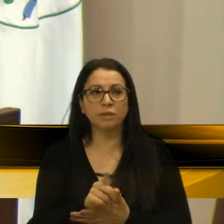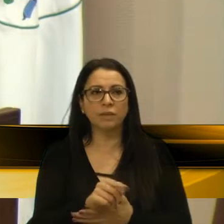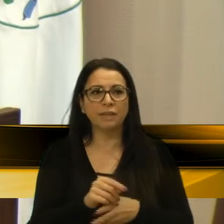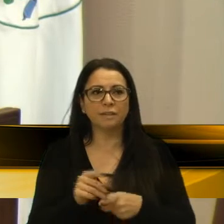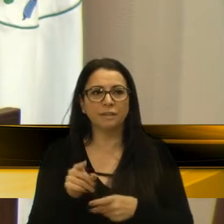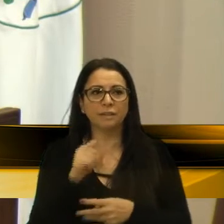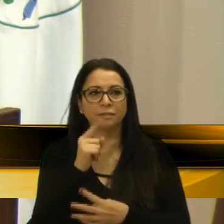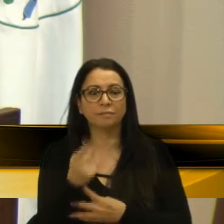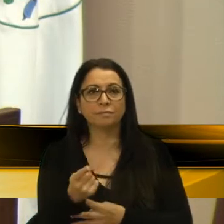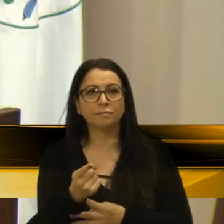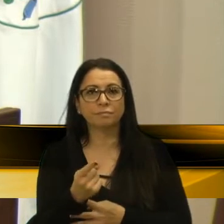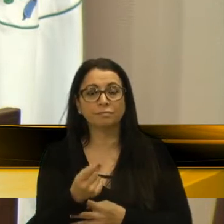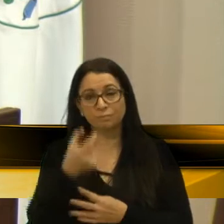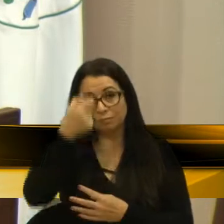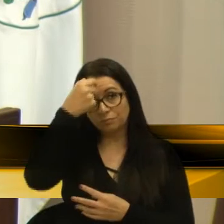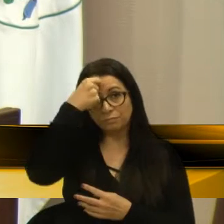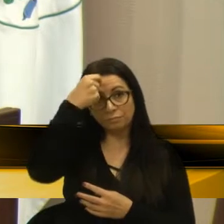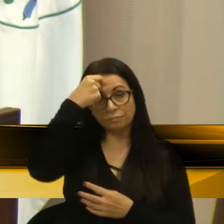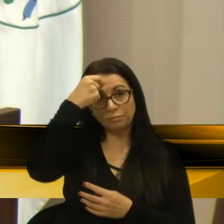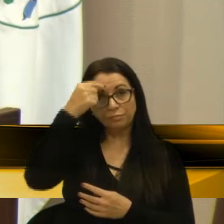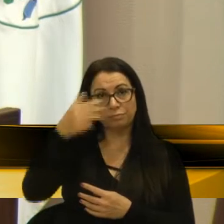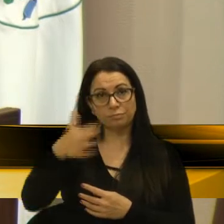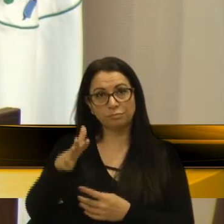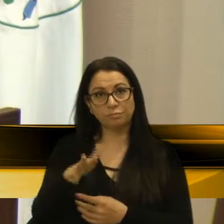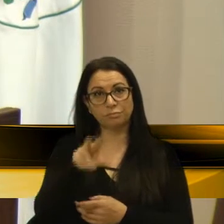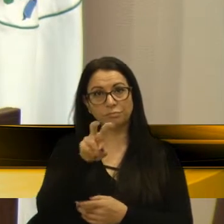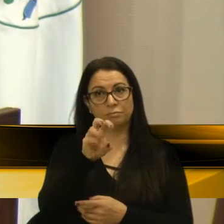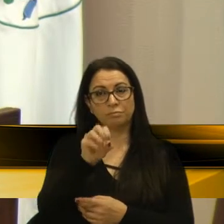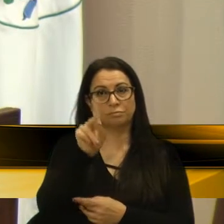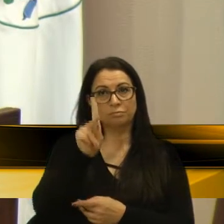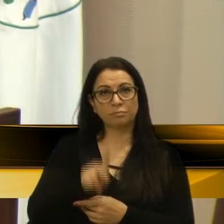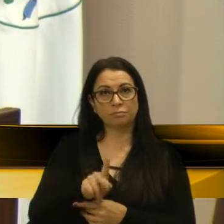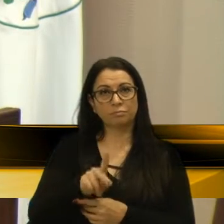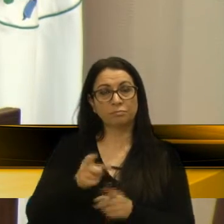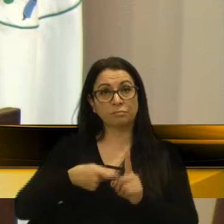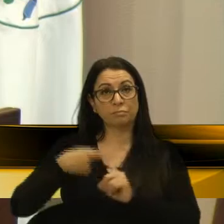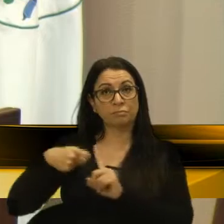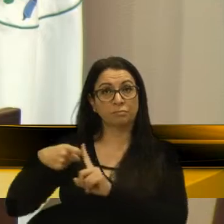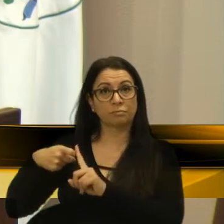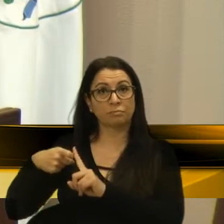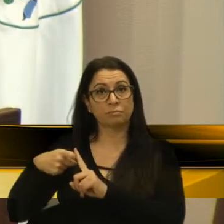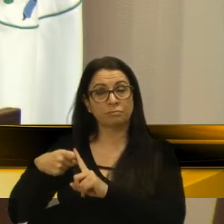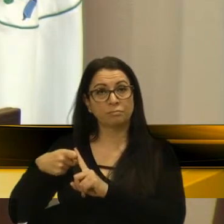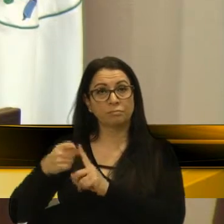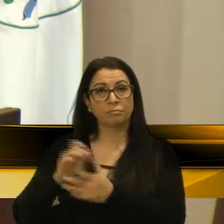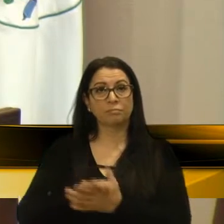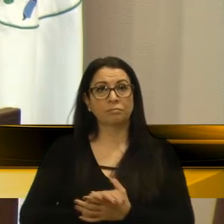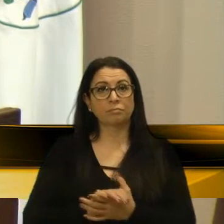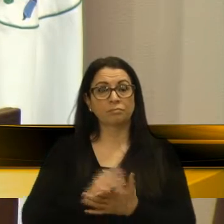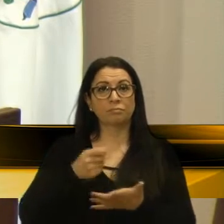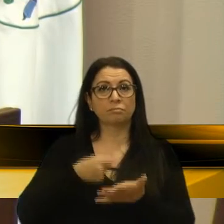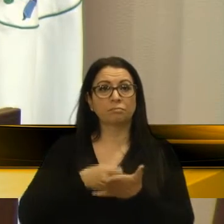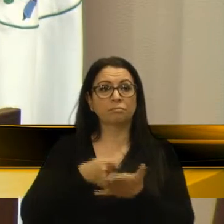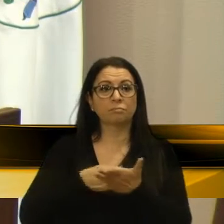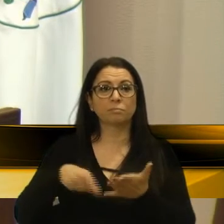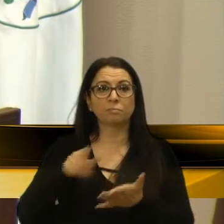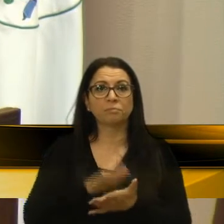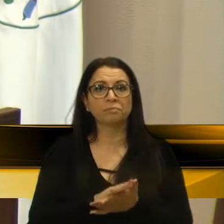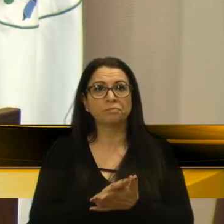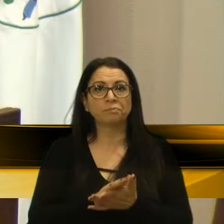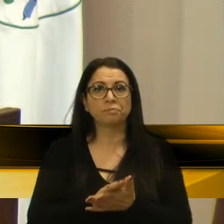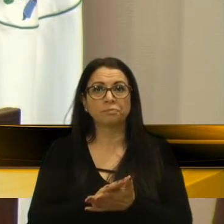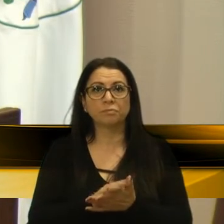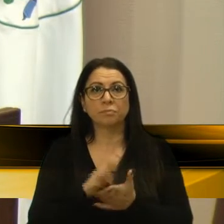nós conscientizarmos. Em média, 50 pessoas por mês está tentando se suicidar em